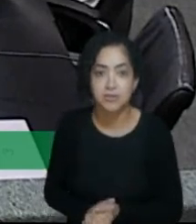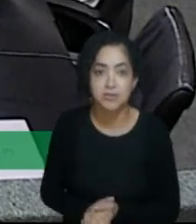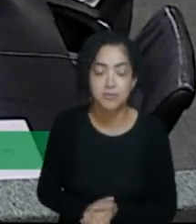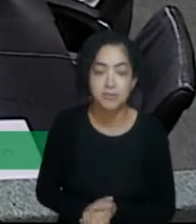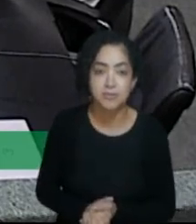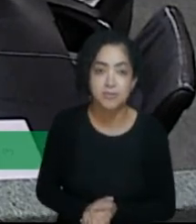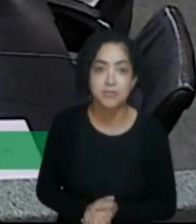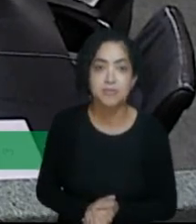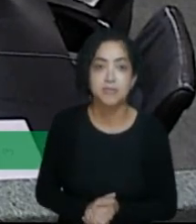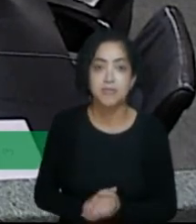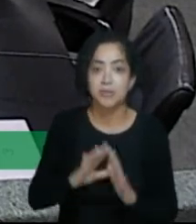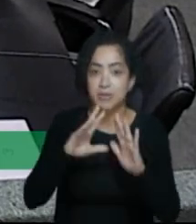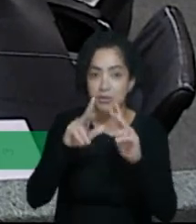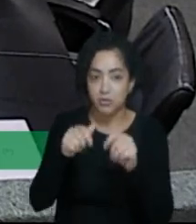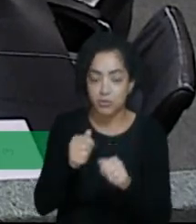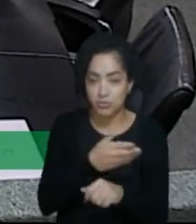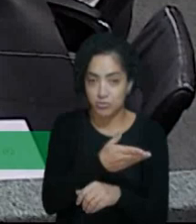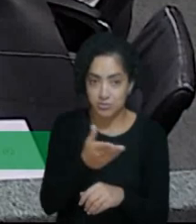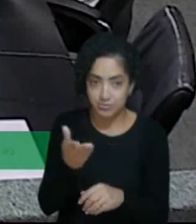tvl